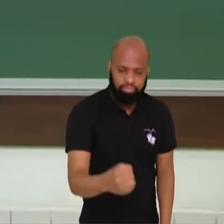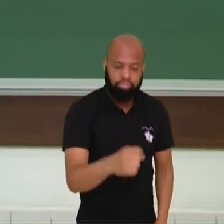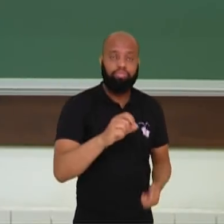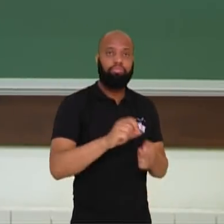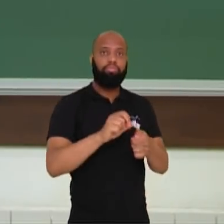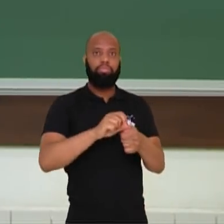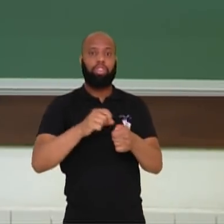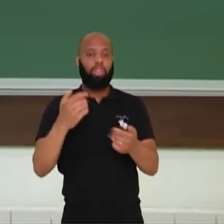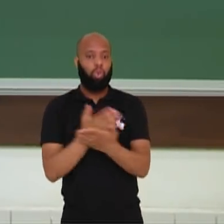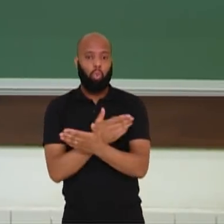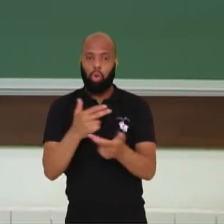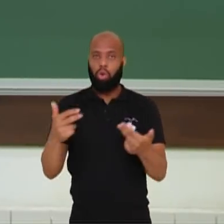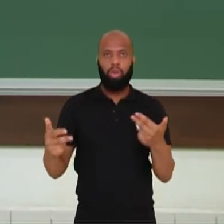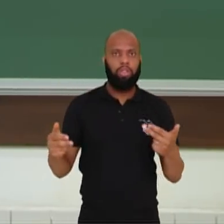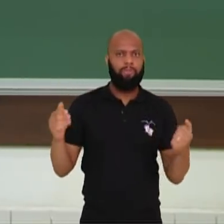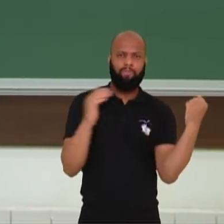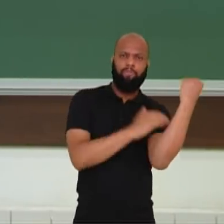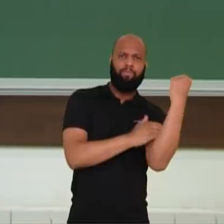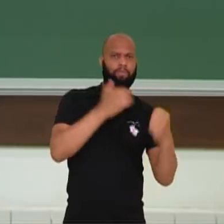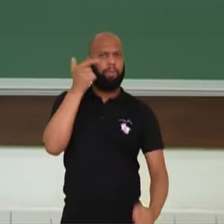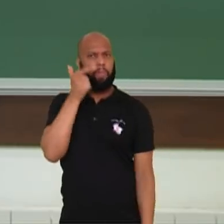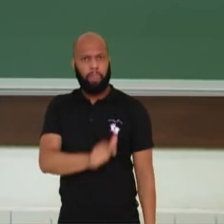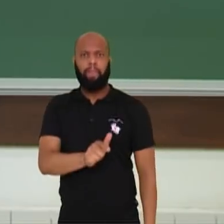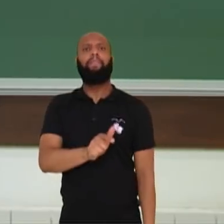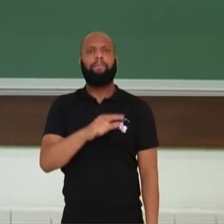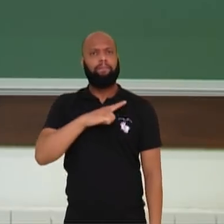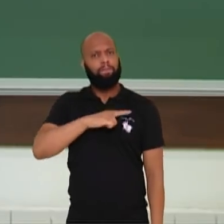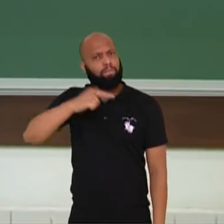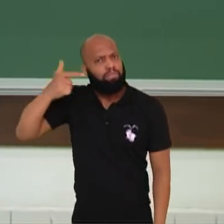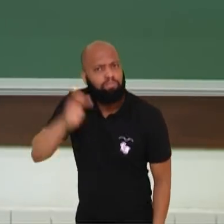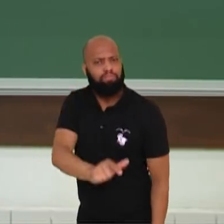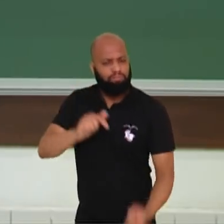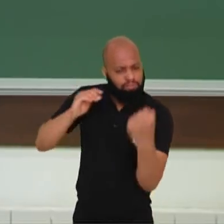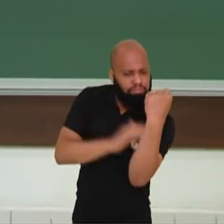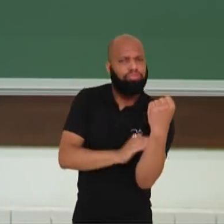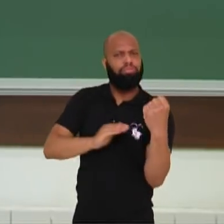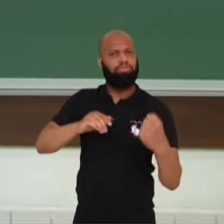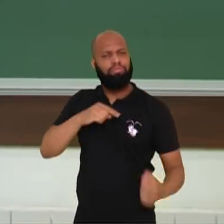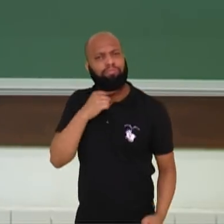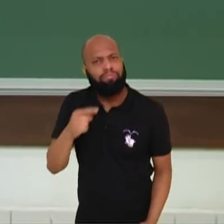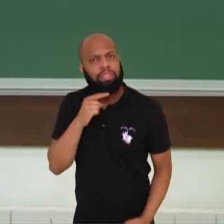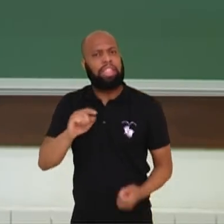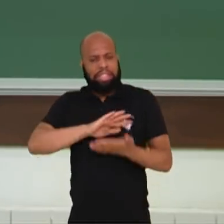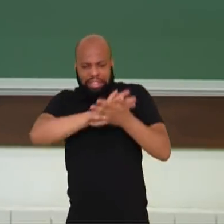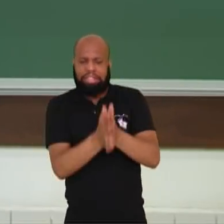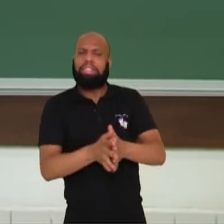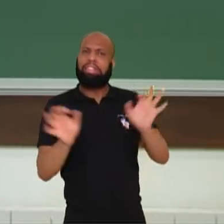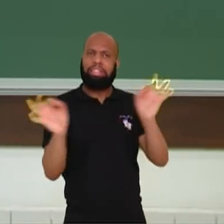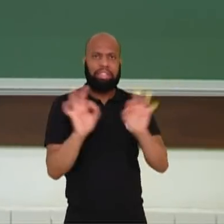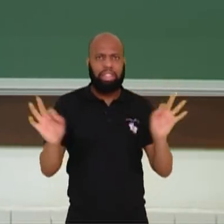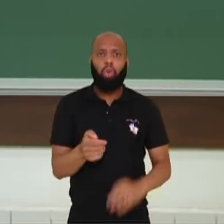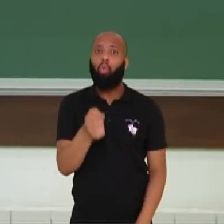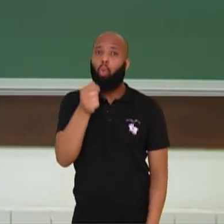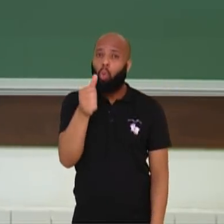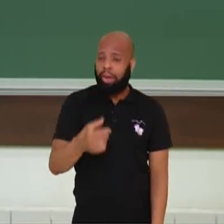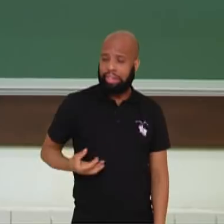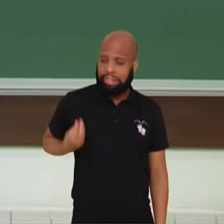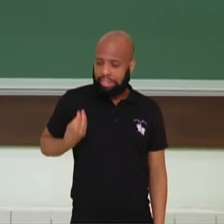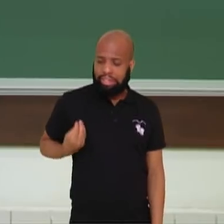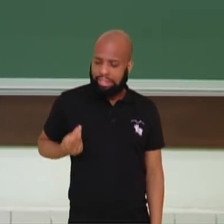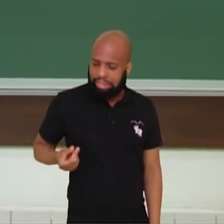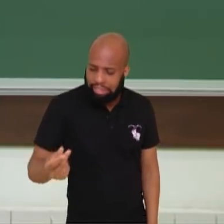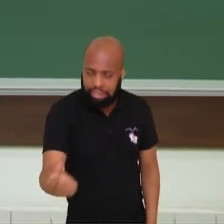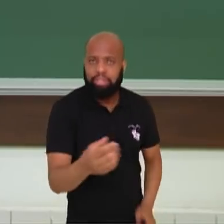algo inatingível. Ele ficaria forte, poderoso e nada o poderia atingir, quase imortal,